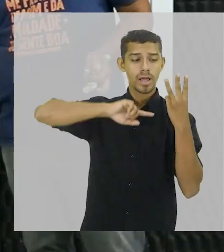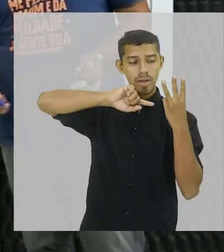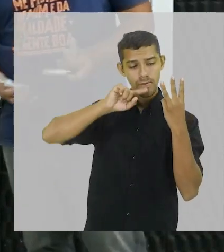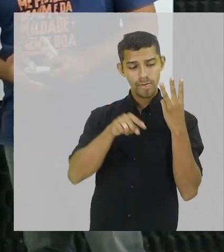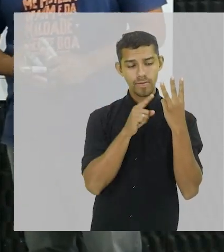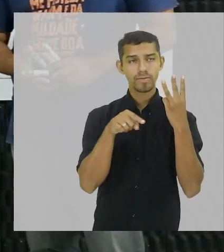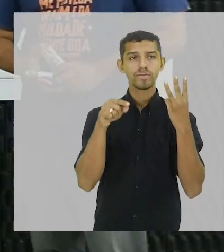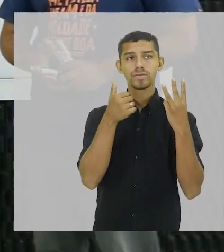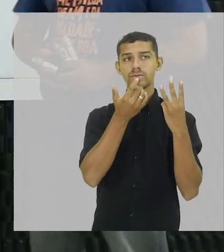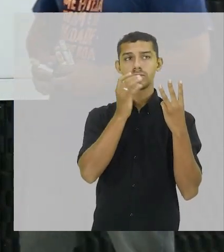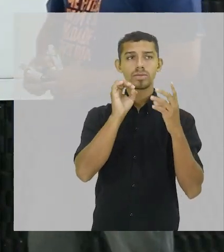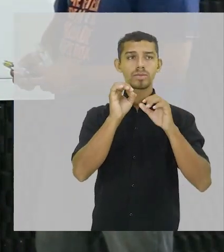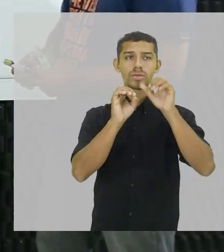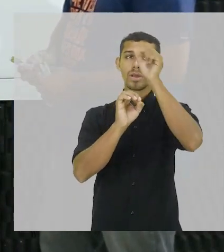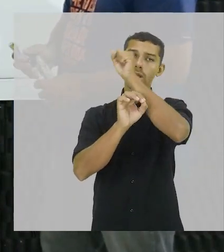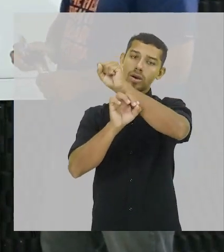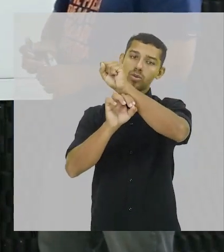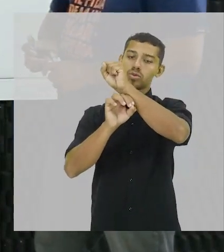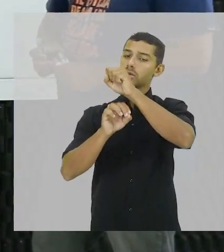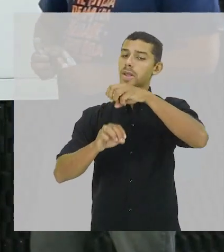por segundo, ok?